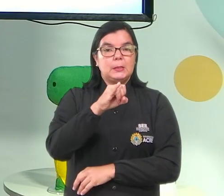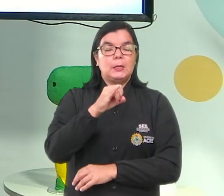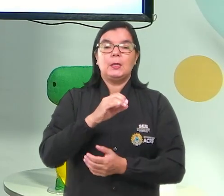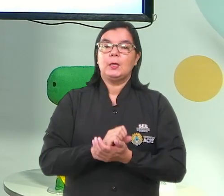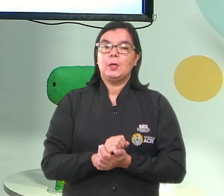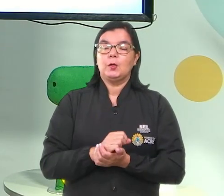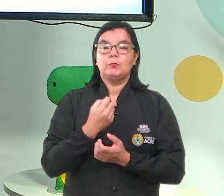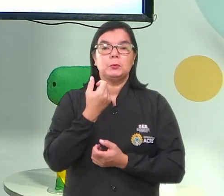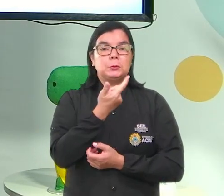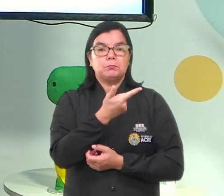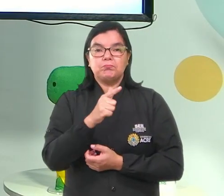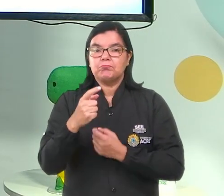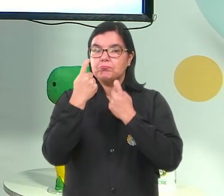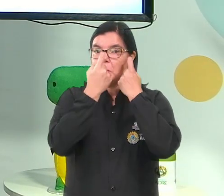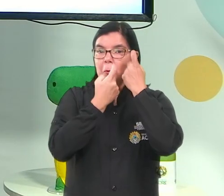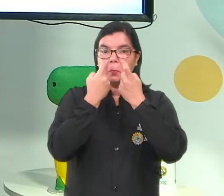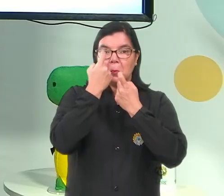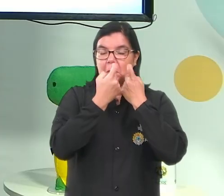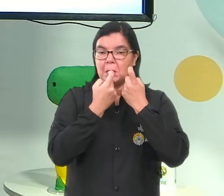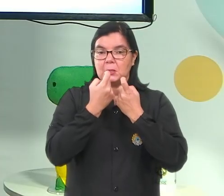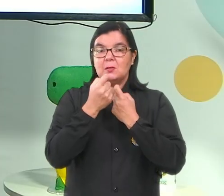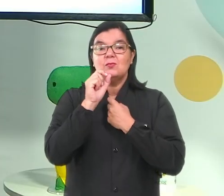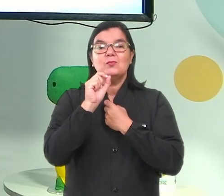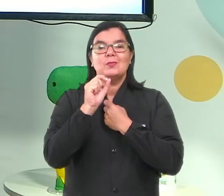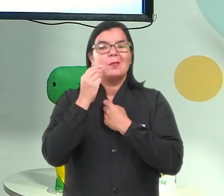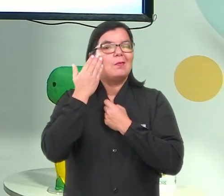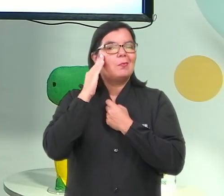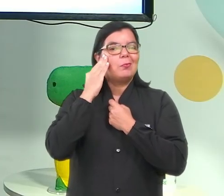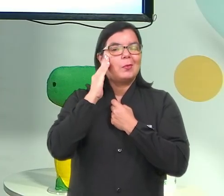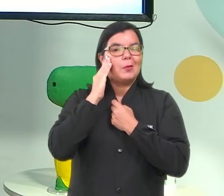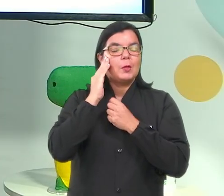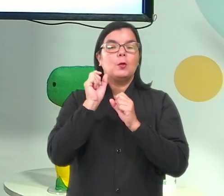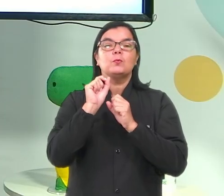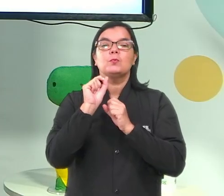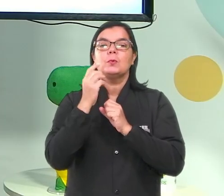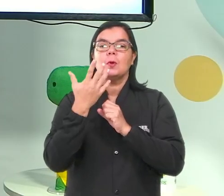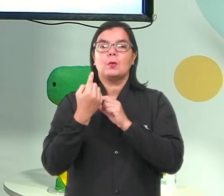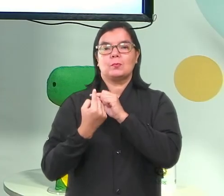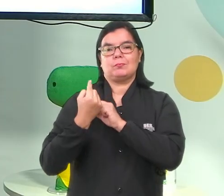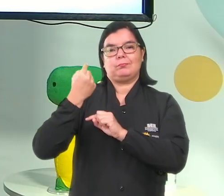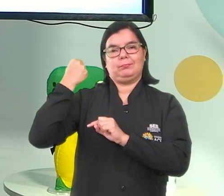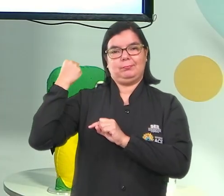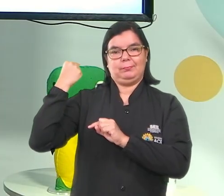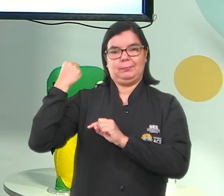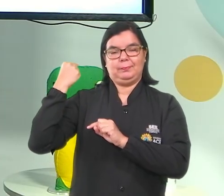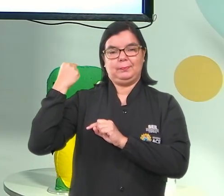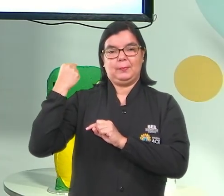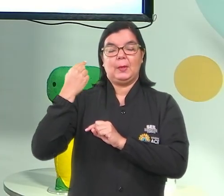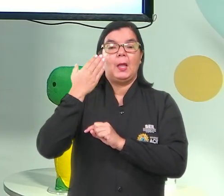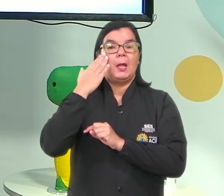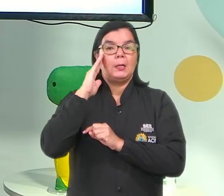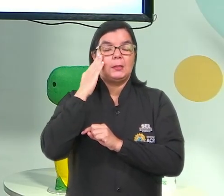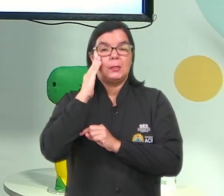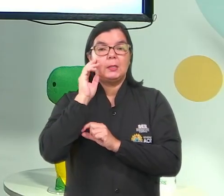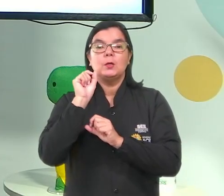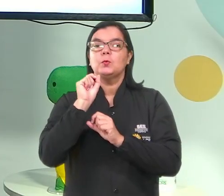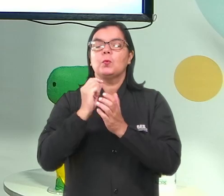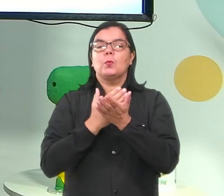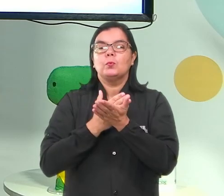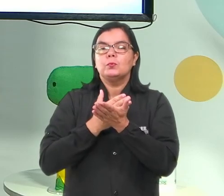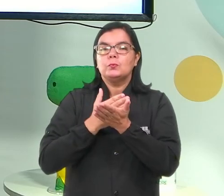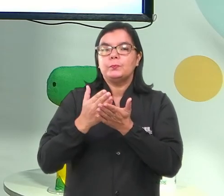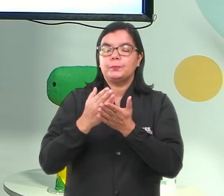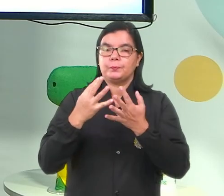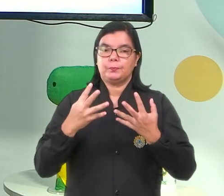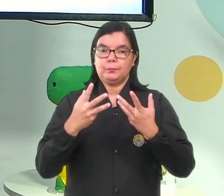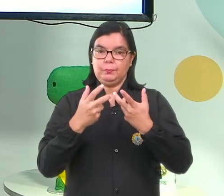a preocupação de entender as raízes do nosso hoje. Entender as raízes de